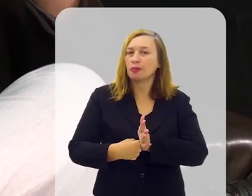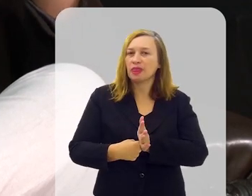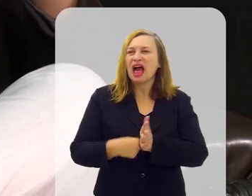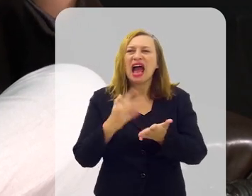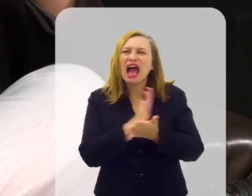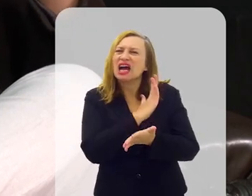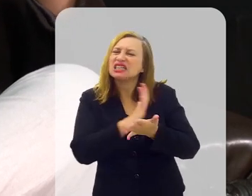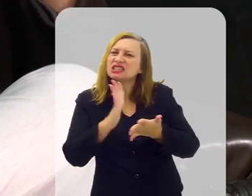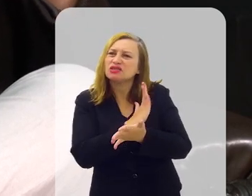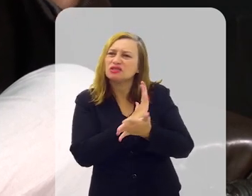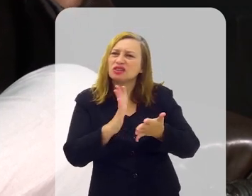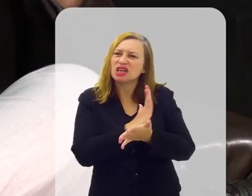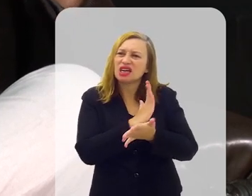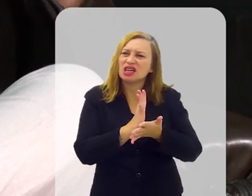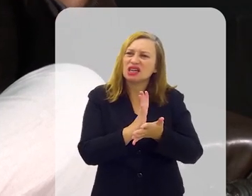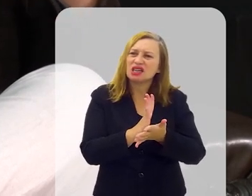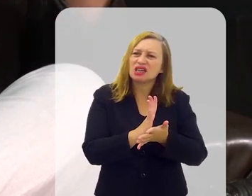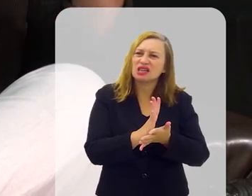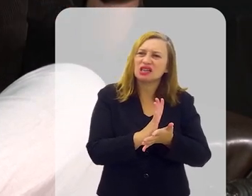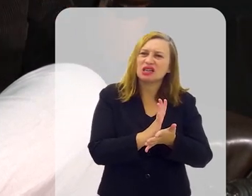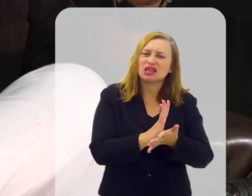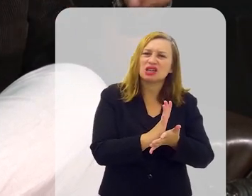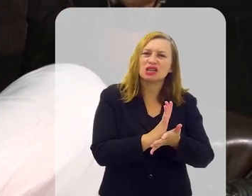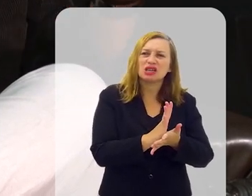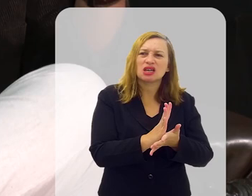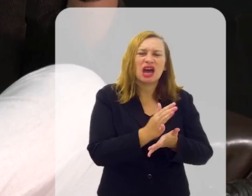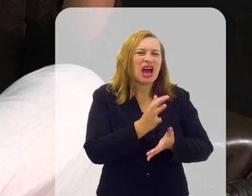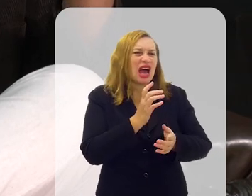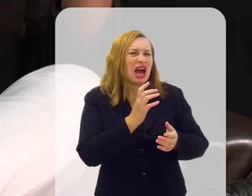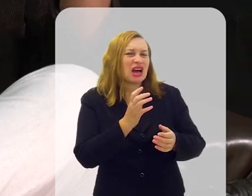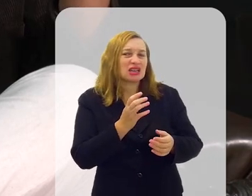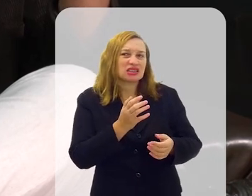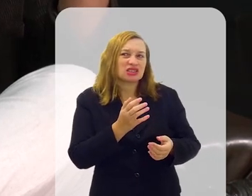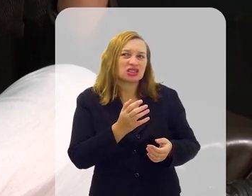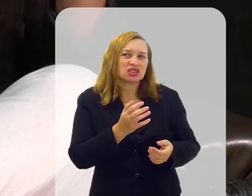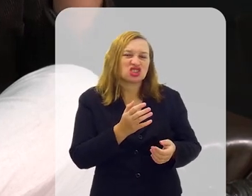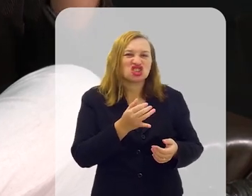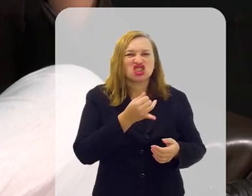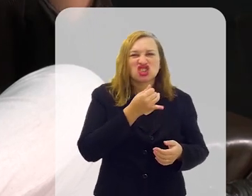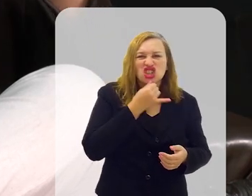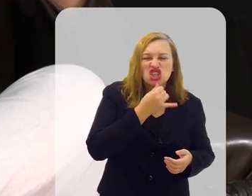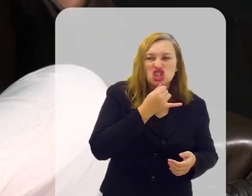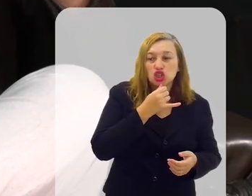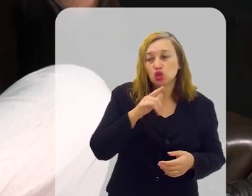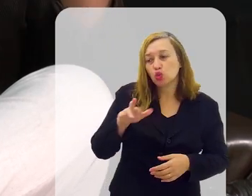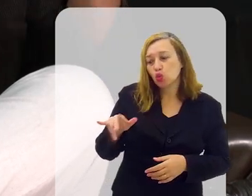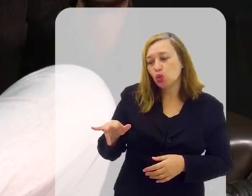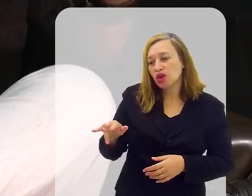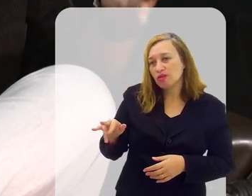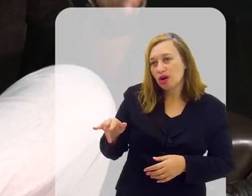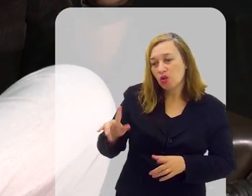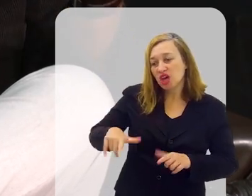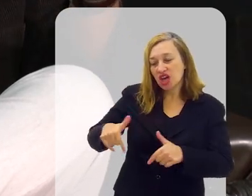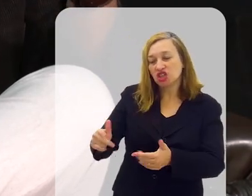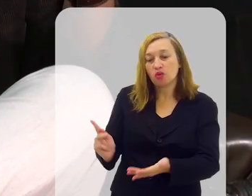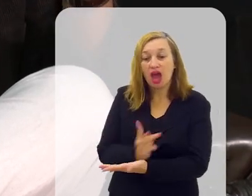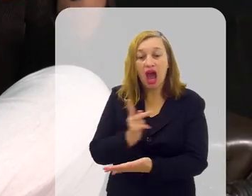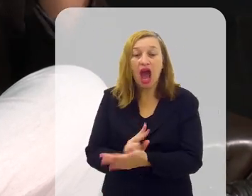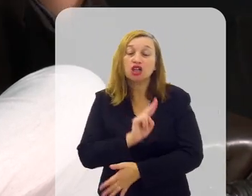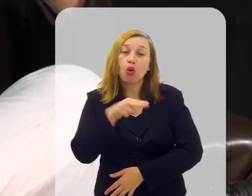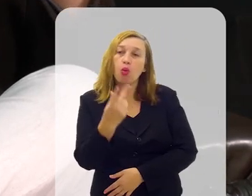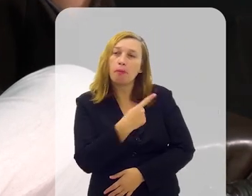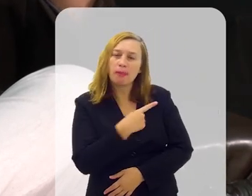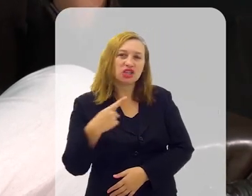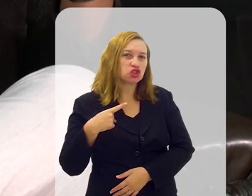você. Às vezes a irritabilidade daquele irmãozinho complicado, uma irmãzinha que lhe tratou mal, ou